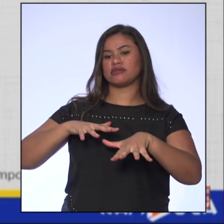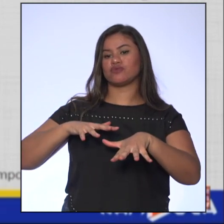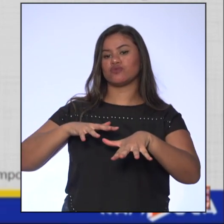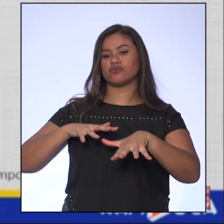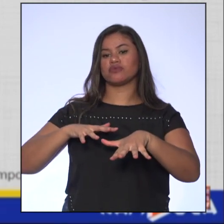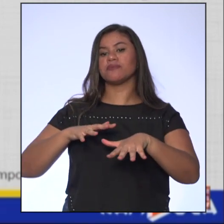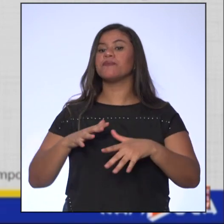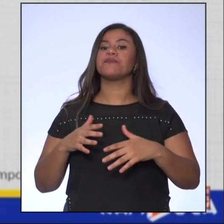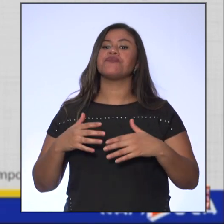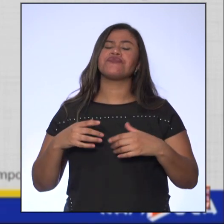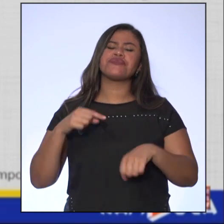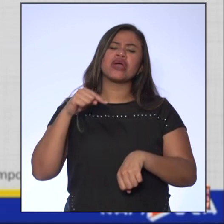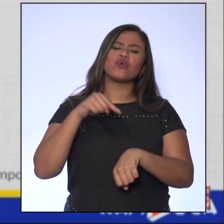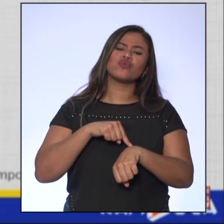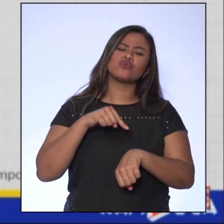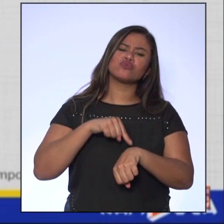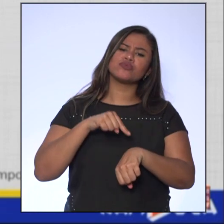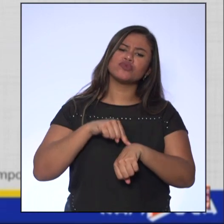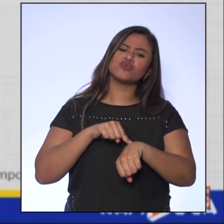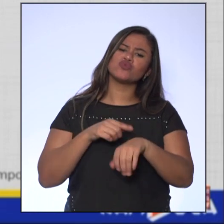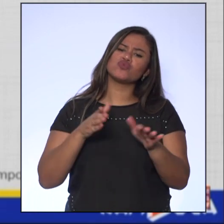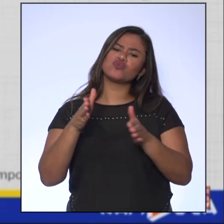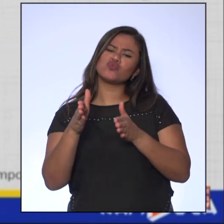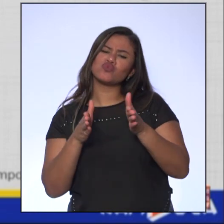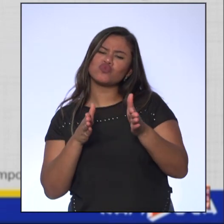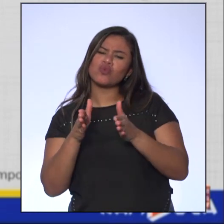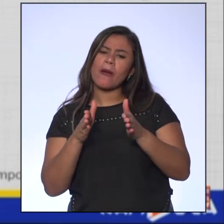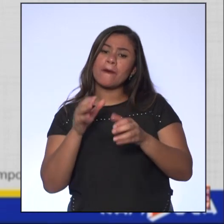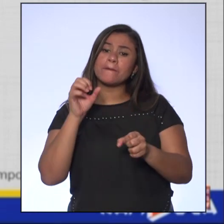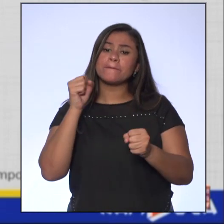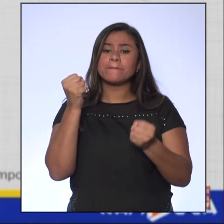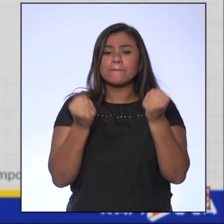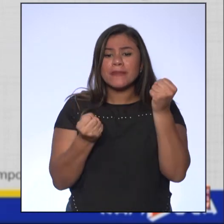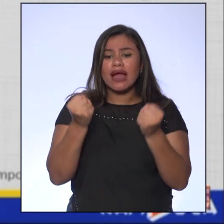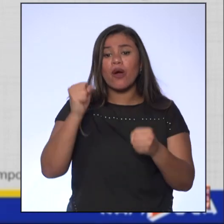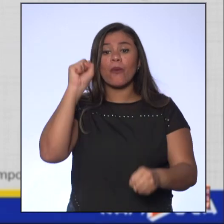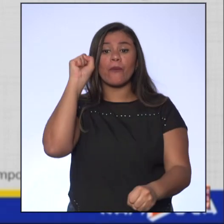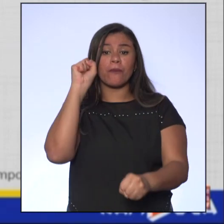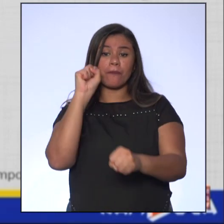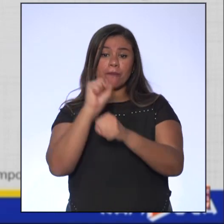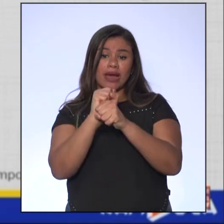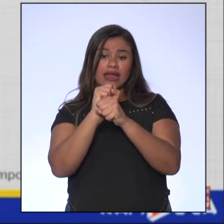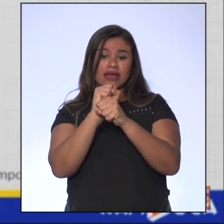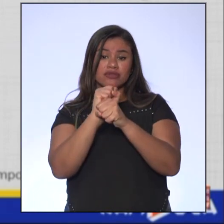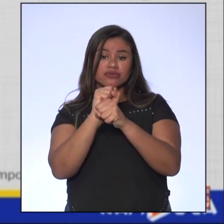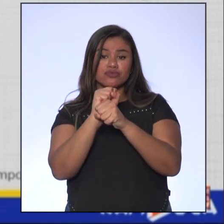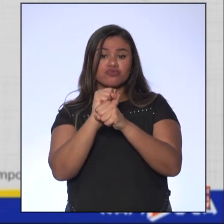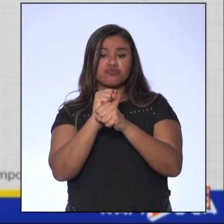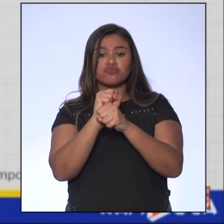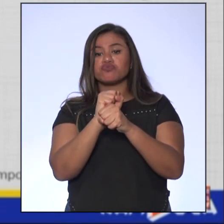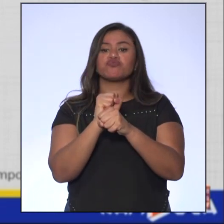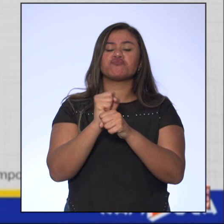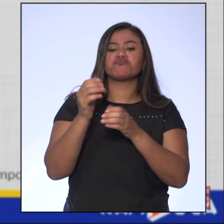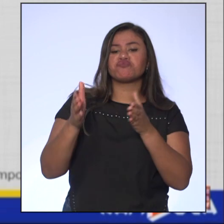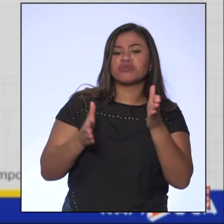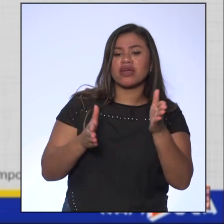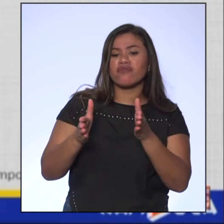Quantos minutos o veículo permaneceu imóvel ao longo do intervalo de tempo